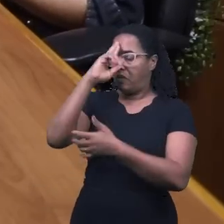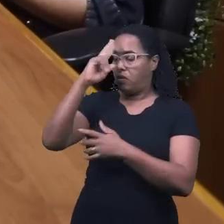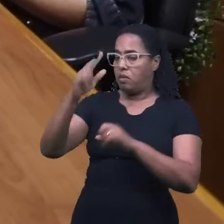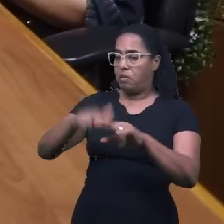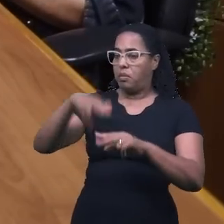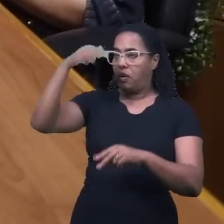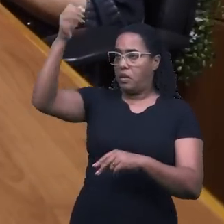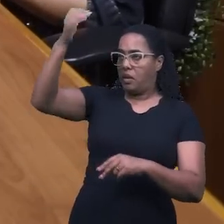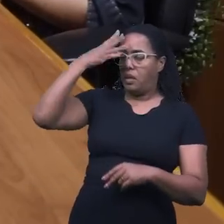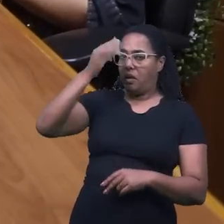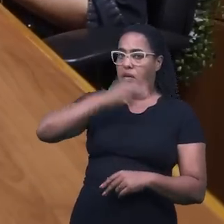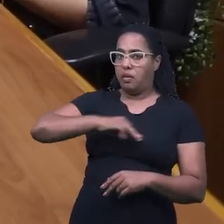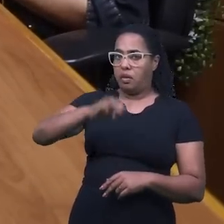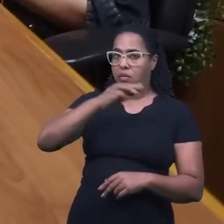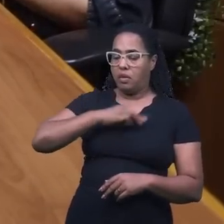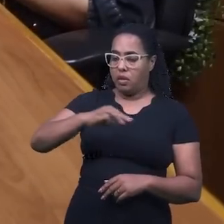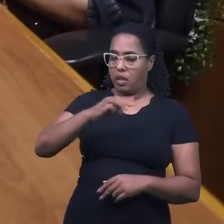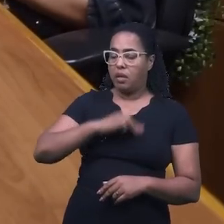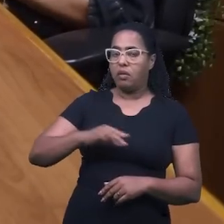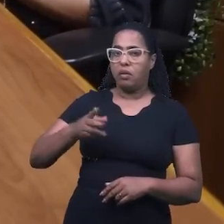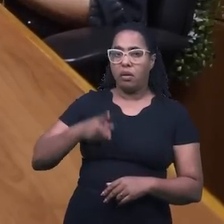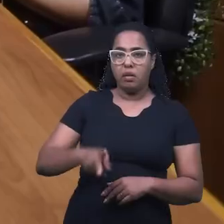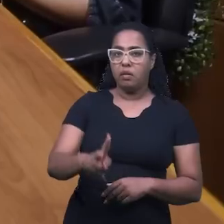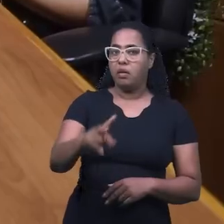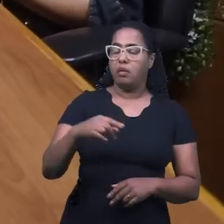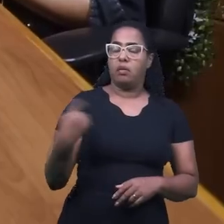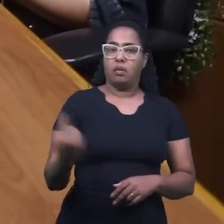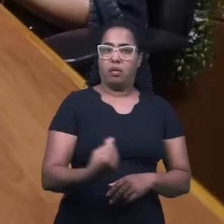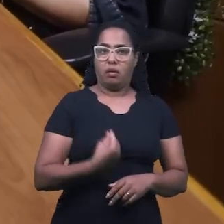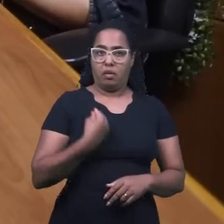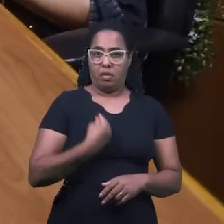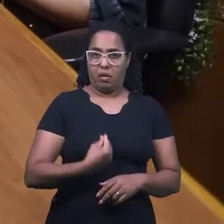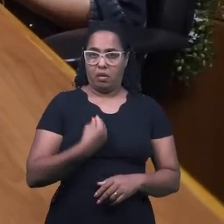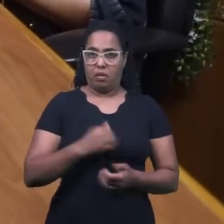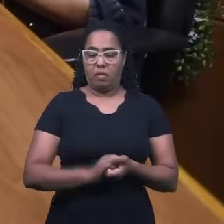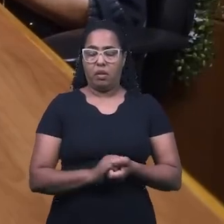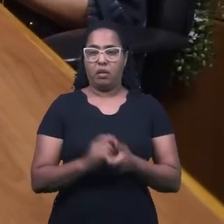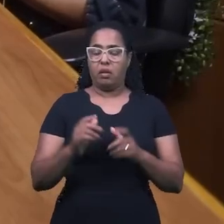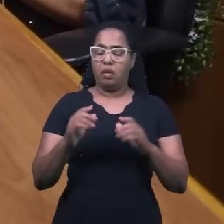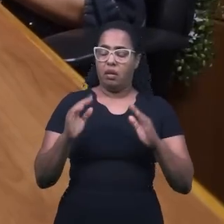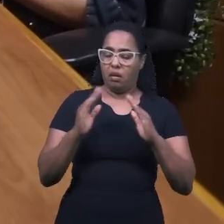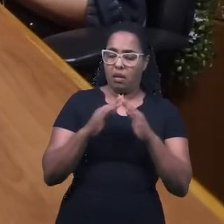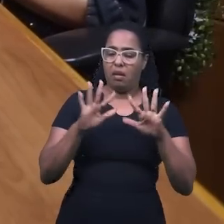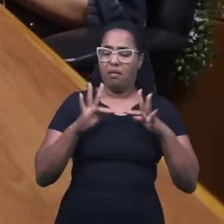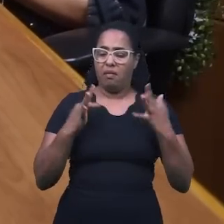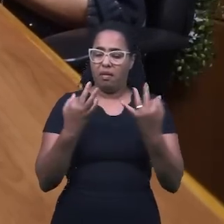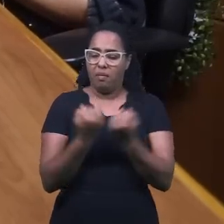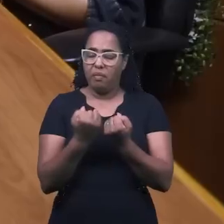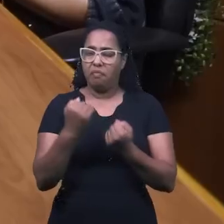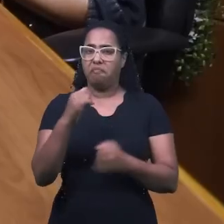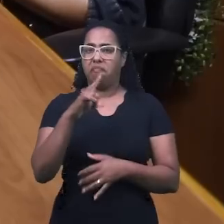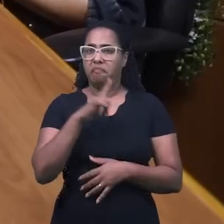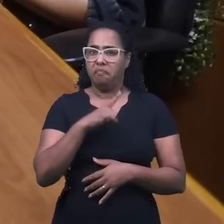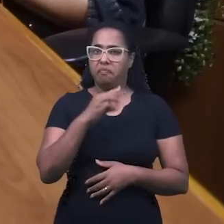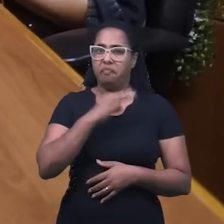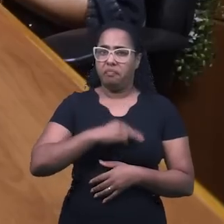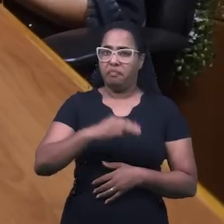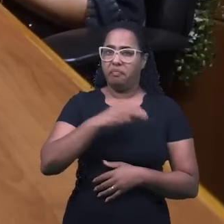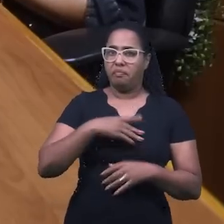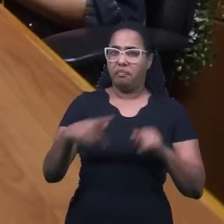glorificamos ao Senhor porque a graça do Senhor, a misericórdia do Senhor, ela se estende sobre as nossas vidas. E a casa, a família que temos